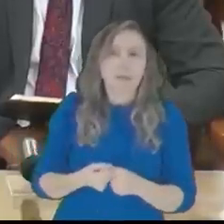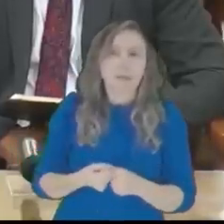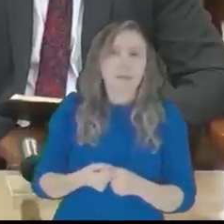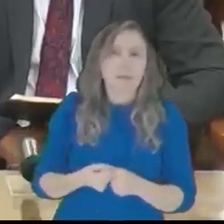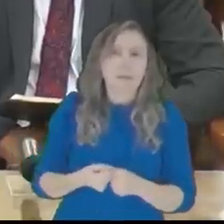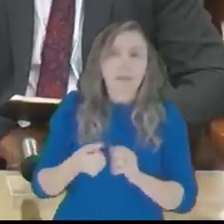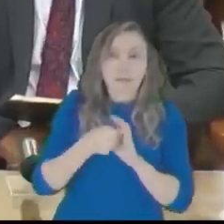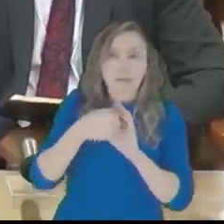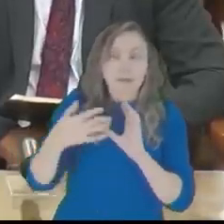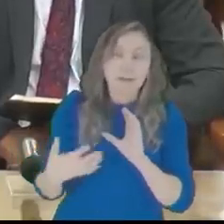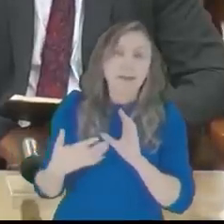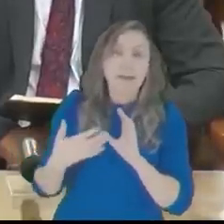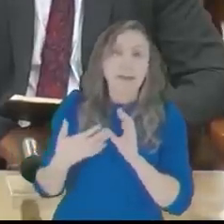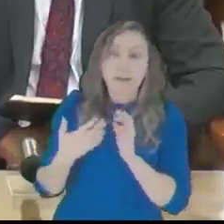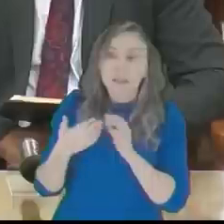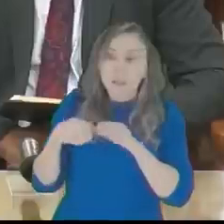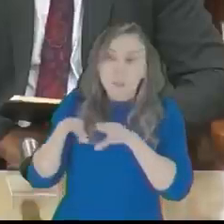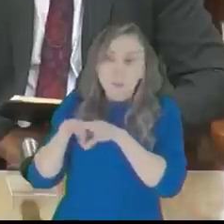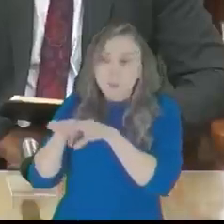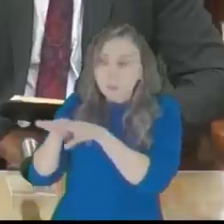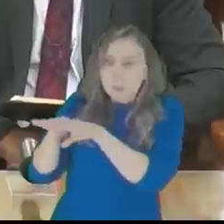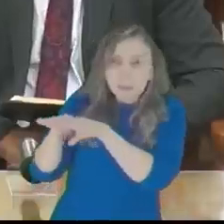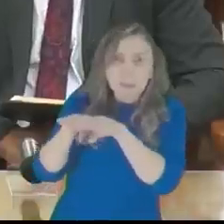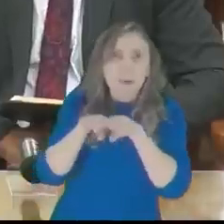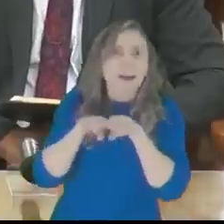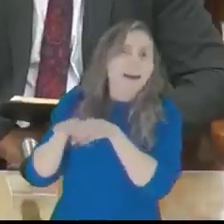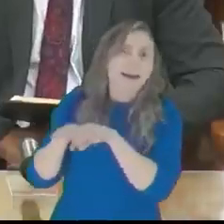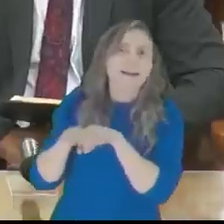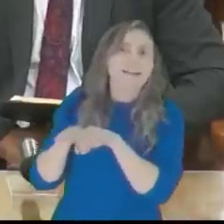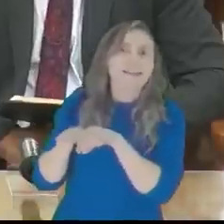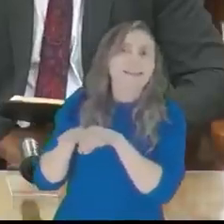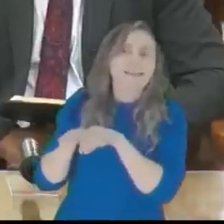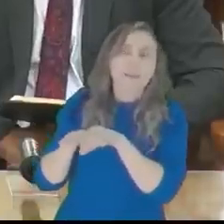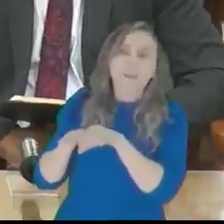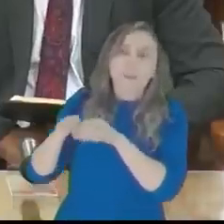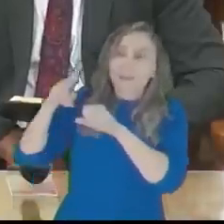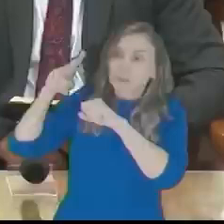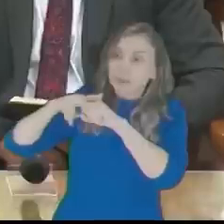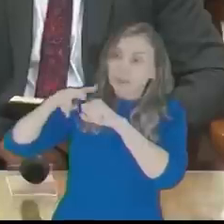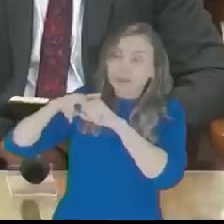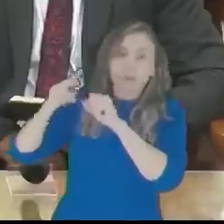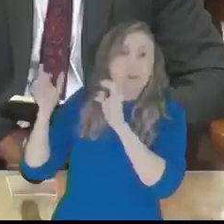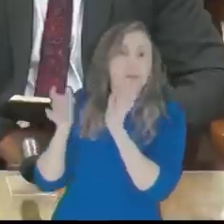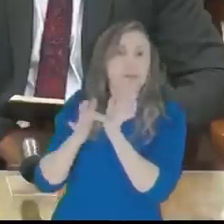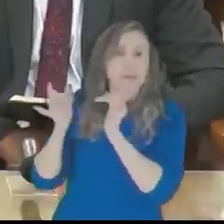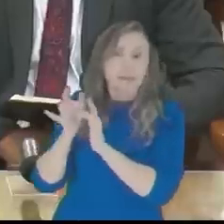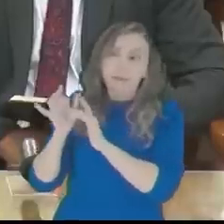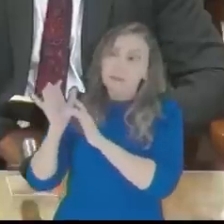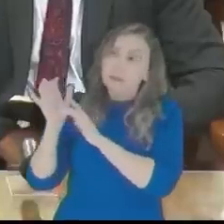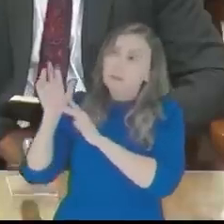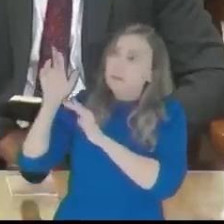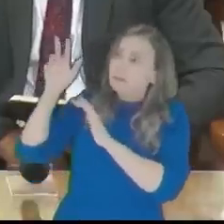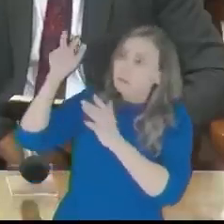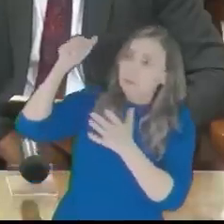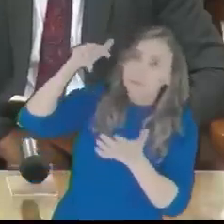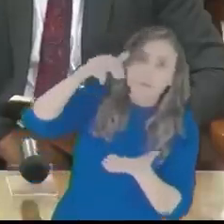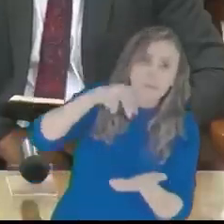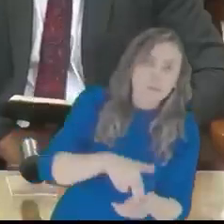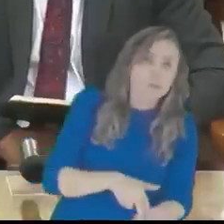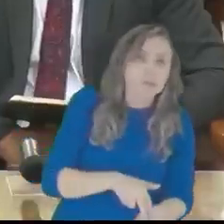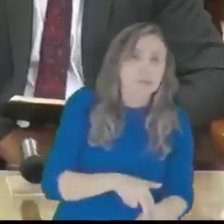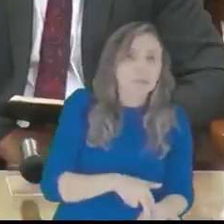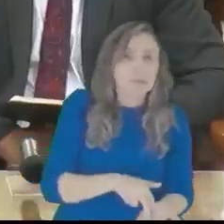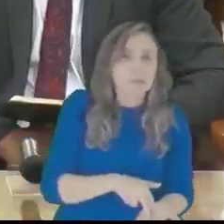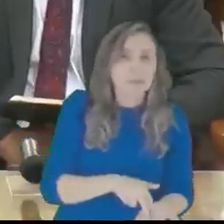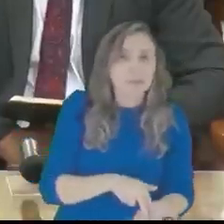essência do Pai. Então como é que dá para entender? E o verbo se fez carne e habitou entre nós, virou carne e não deixou de